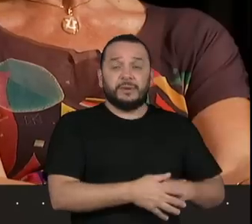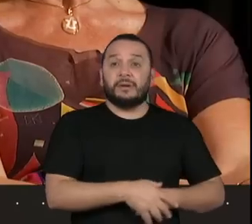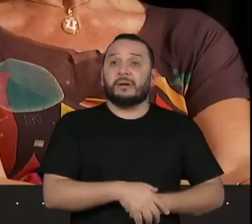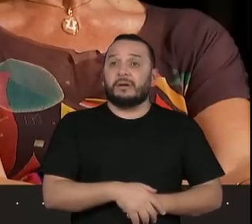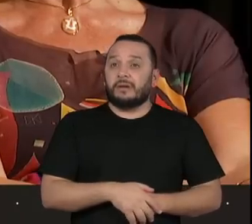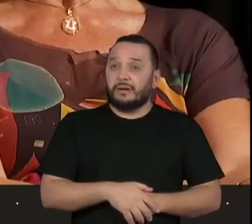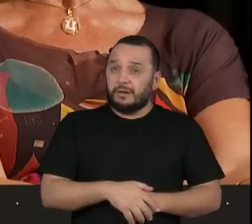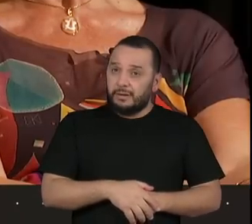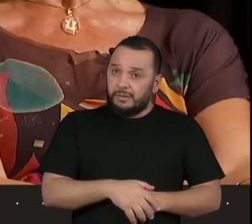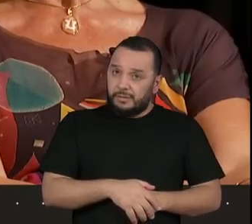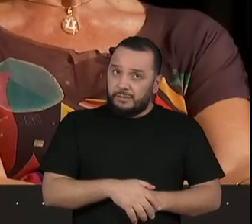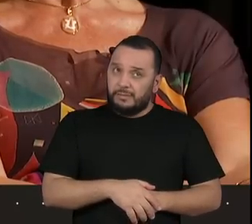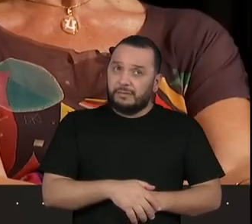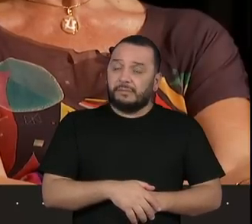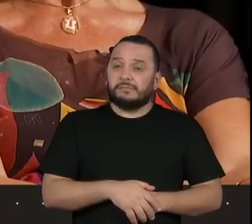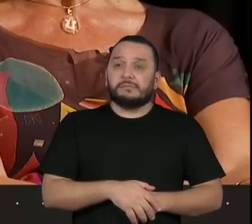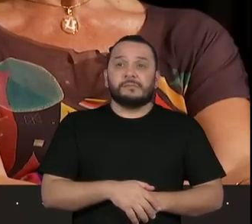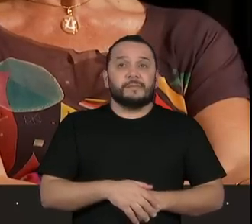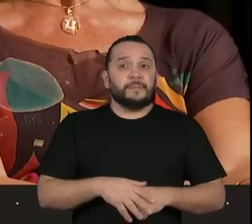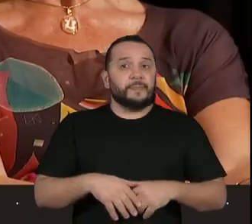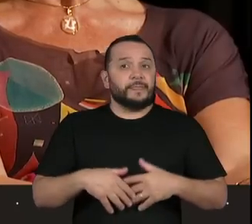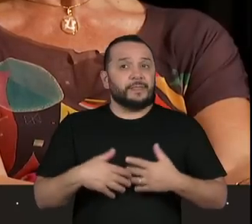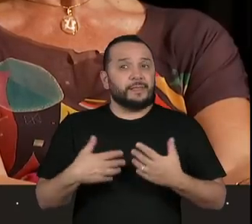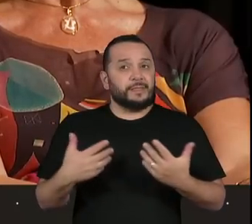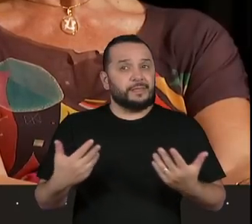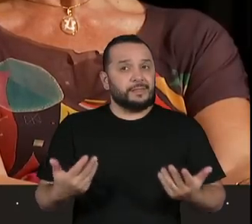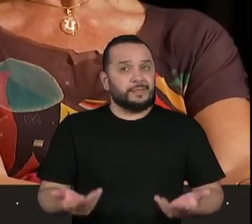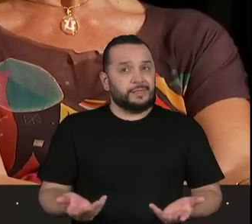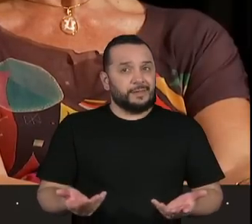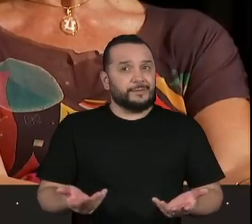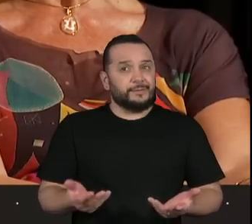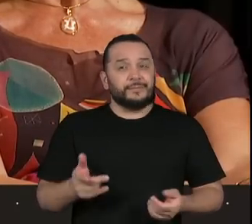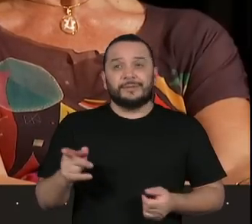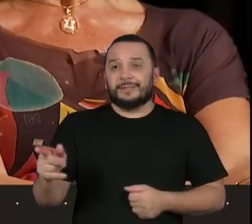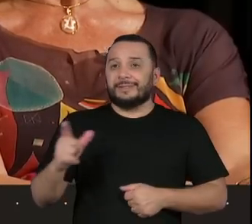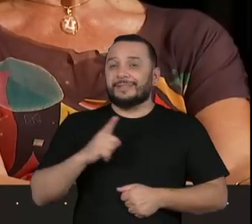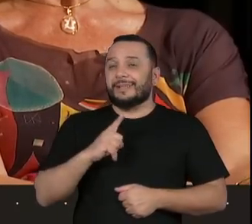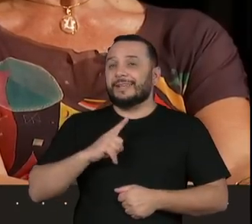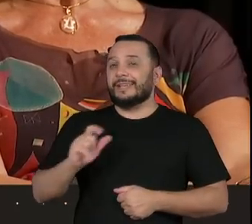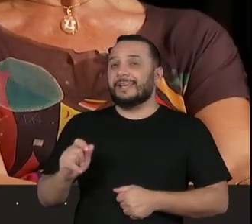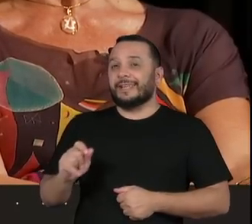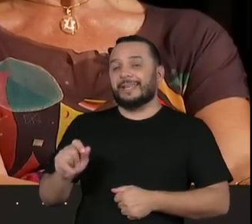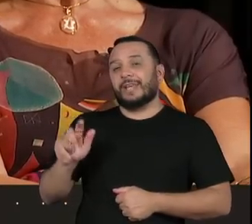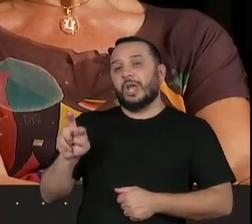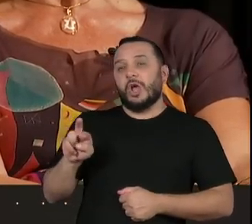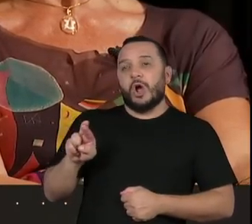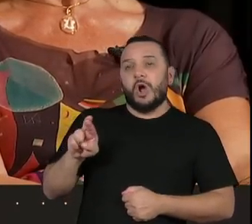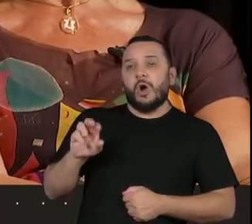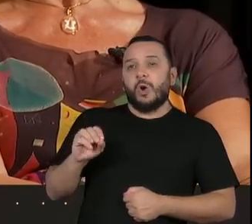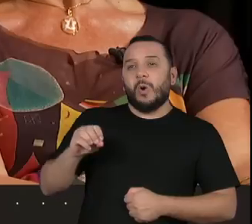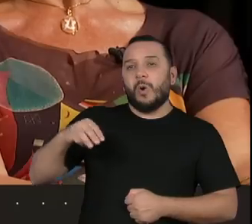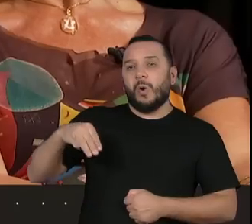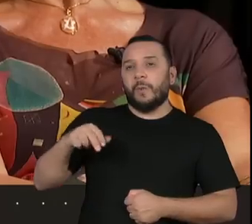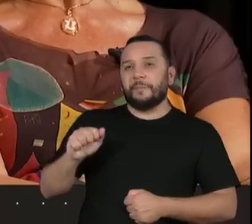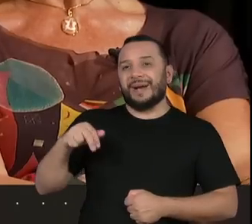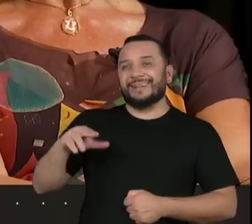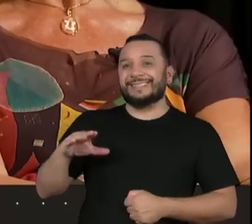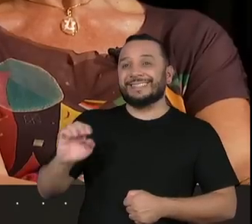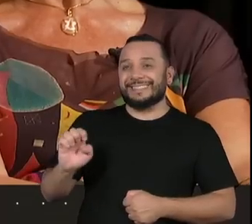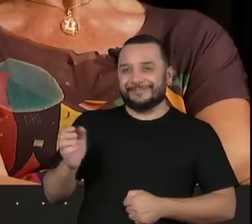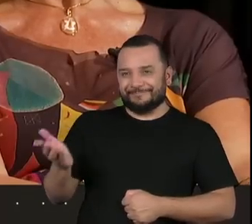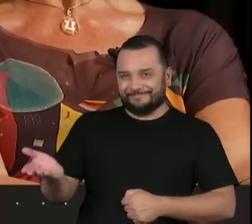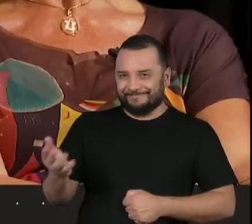falou, então, você tem um romance na mão. Passei a trabalhar naquele